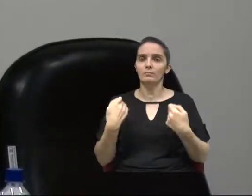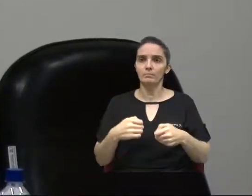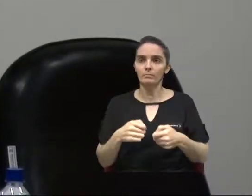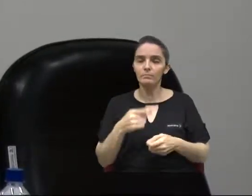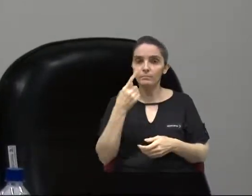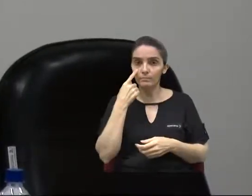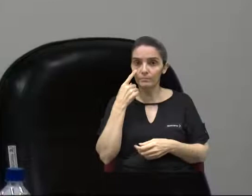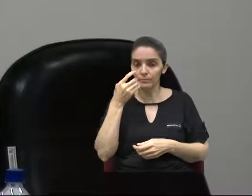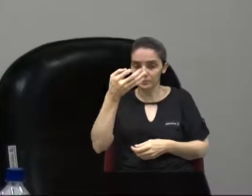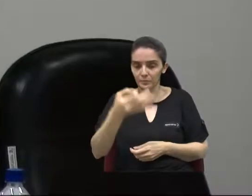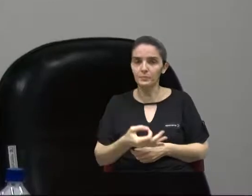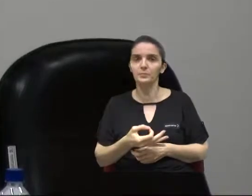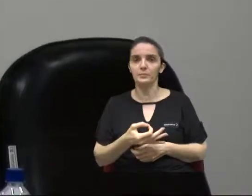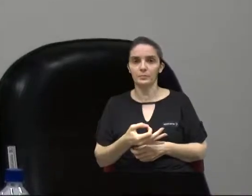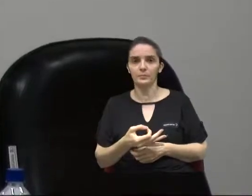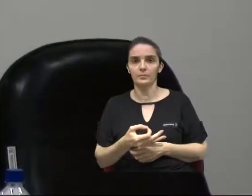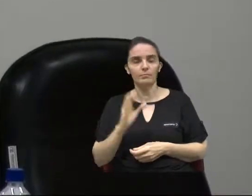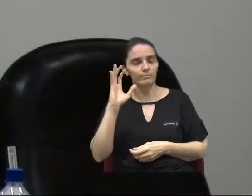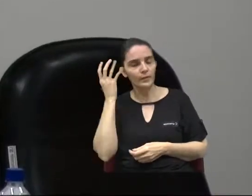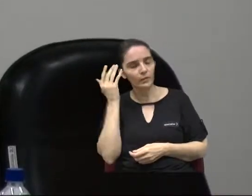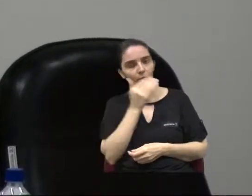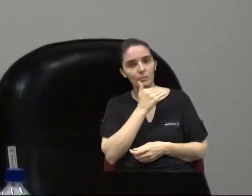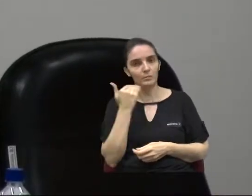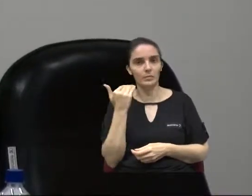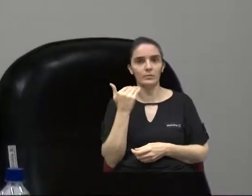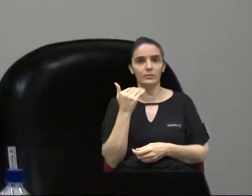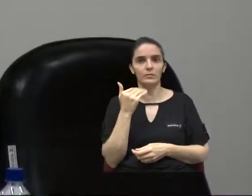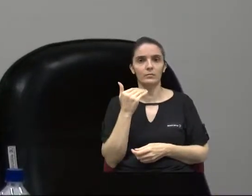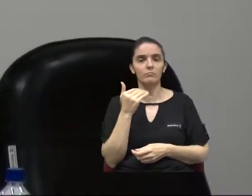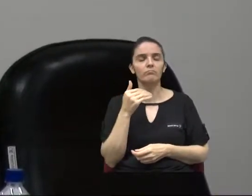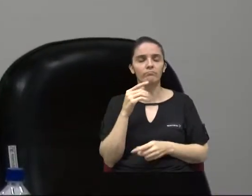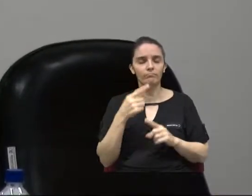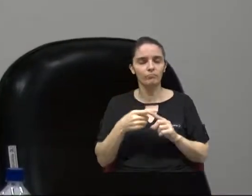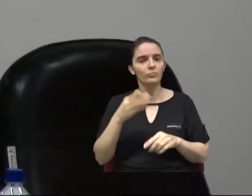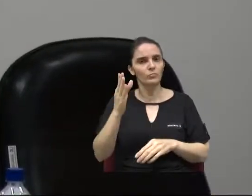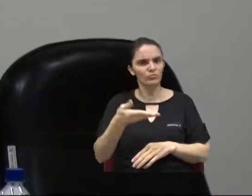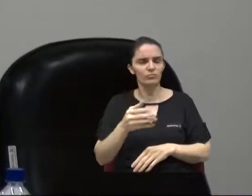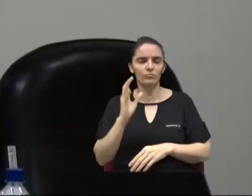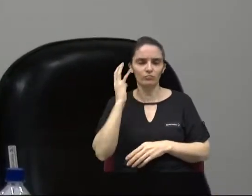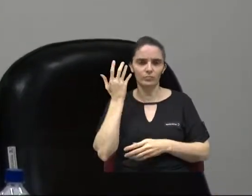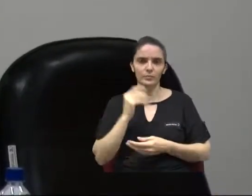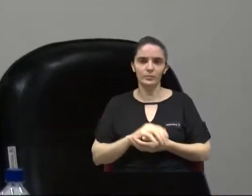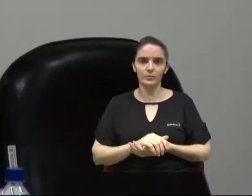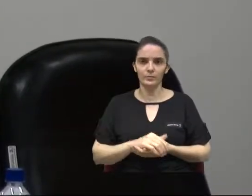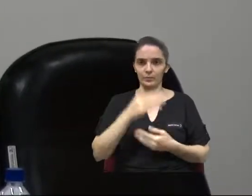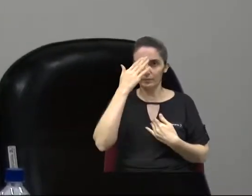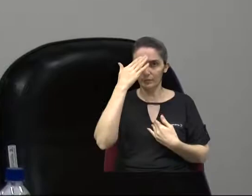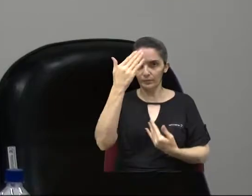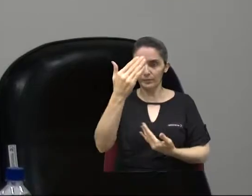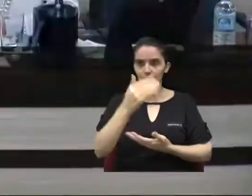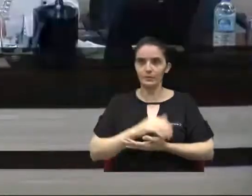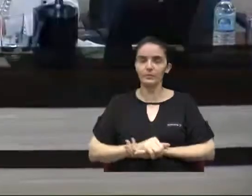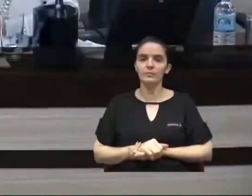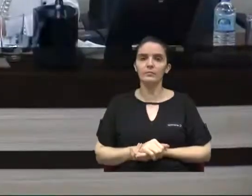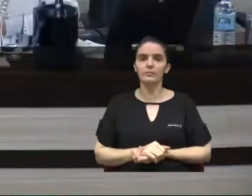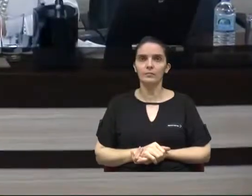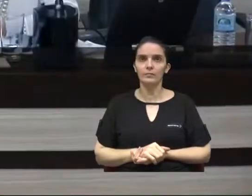para que a gente não tenha mais tragédias como nós já tivemos aqui na nossa cidade. É isso, senhor presidente. Muito obrigada. Continua a discussão.